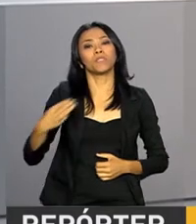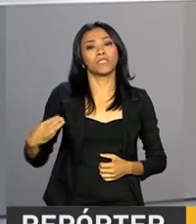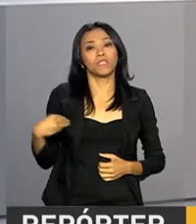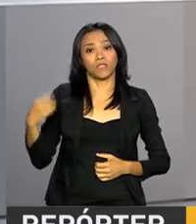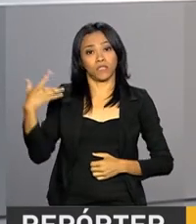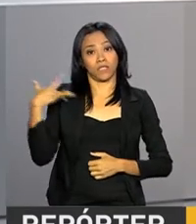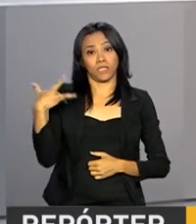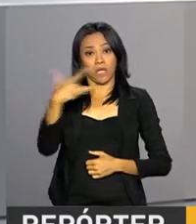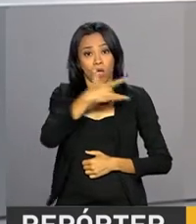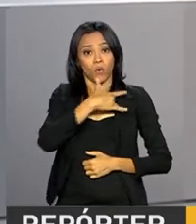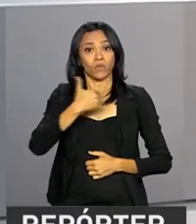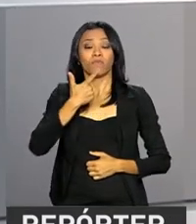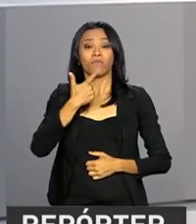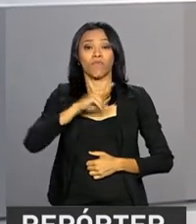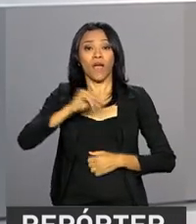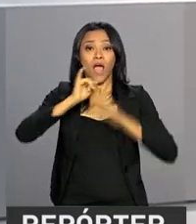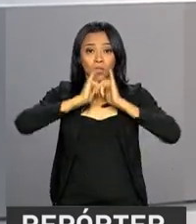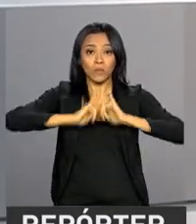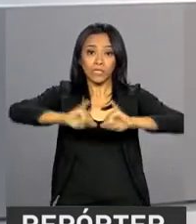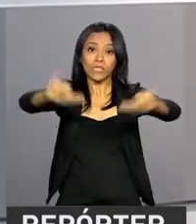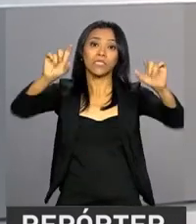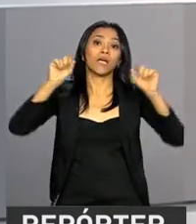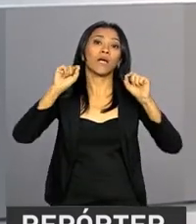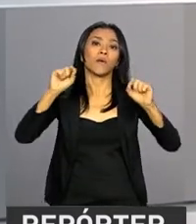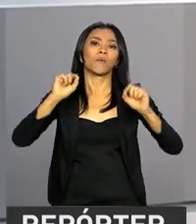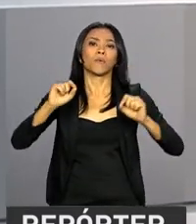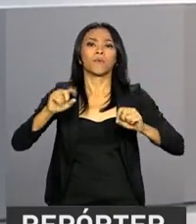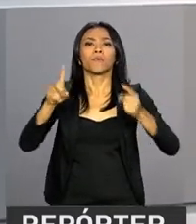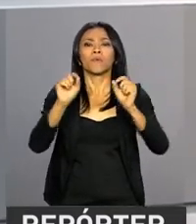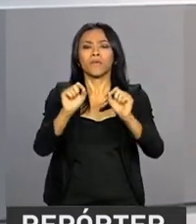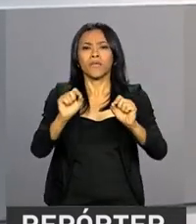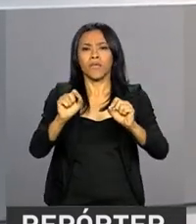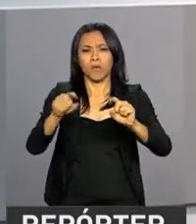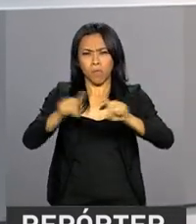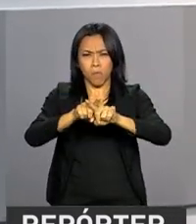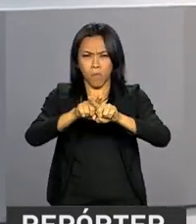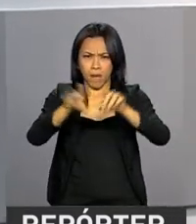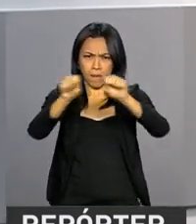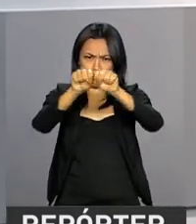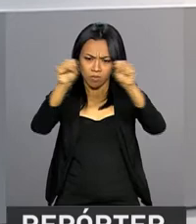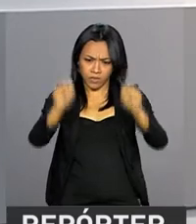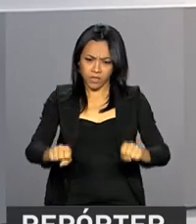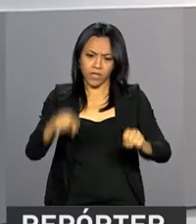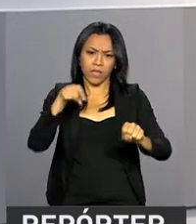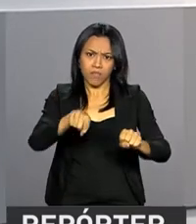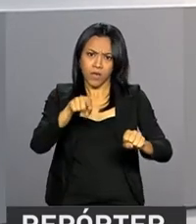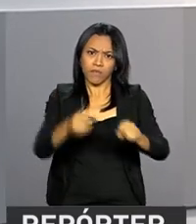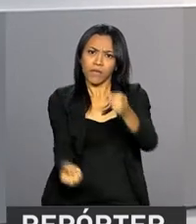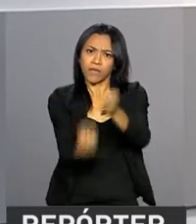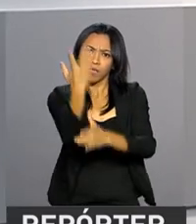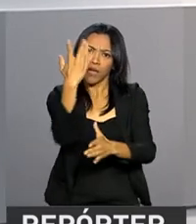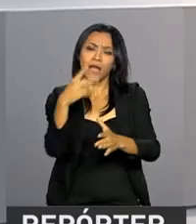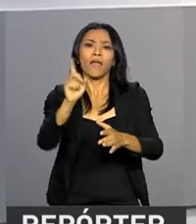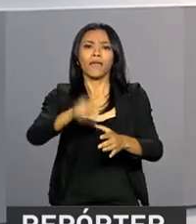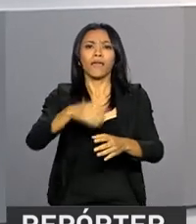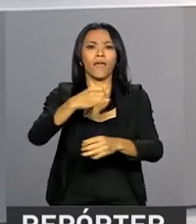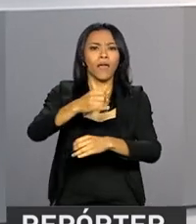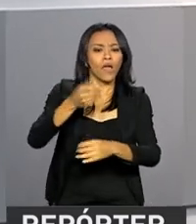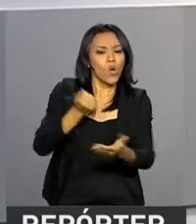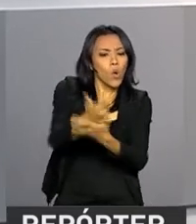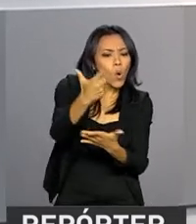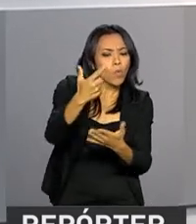Ricardo Barros, anuncia a criação da Base Nacional de Dados da Assistência Farmacêutica. O sistema vai permitir monitorar online a